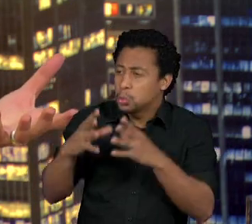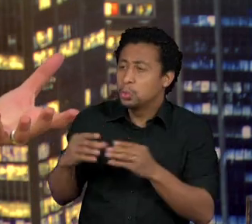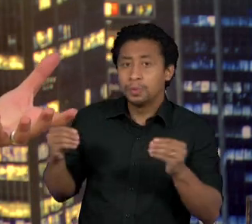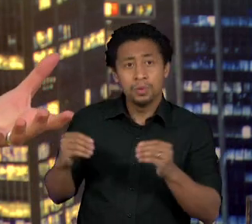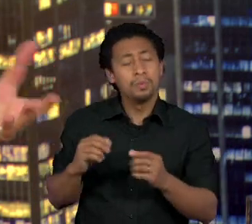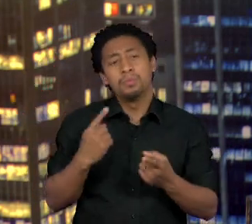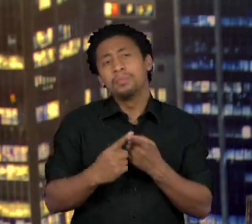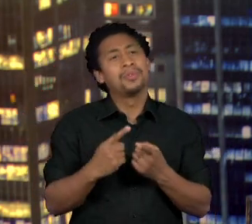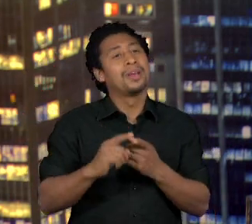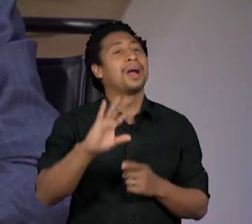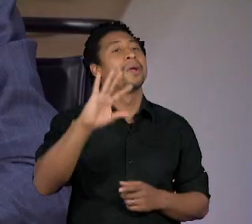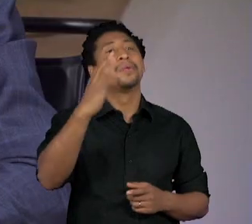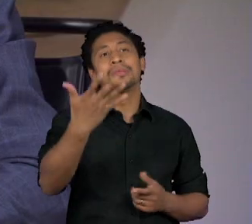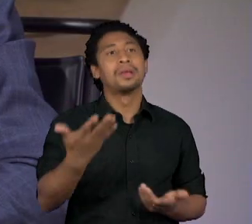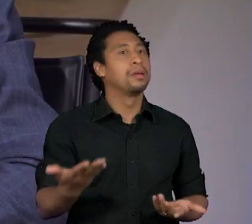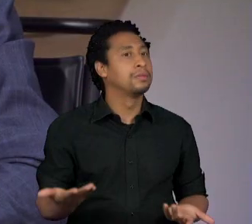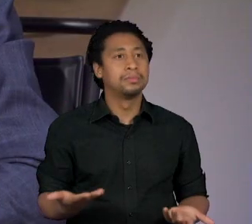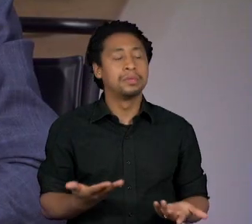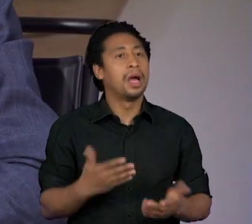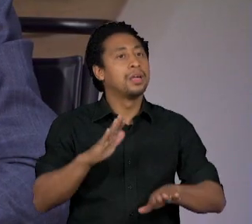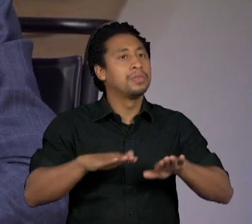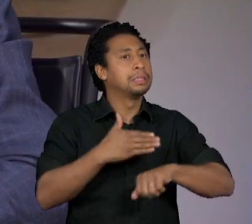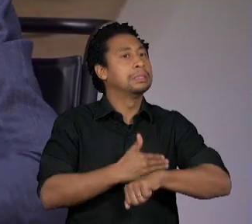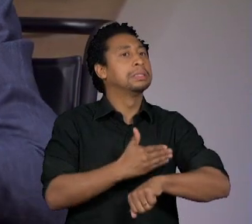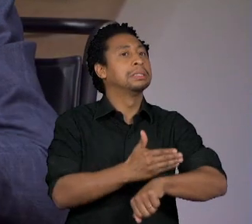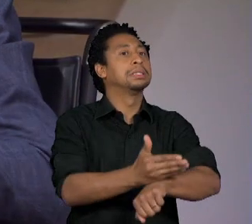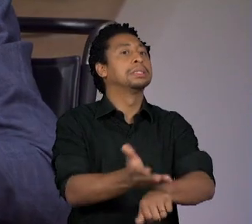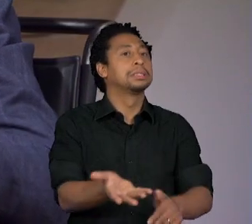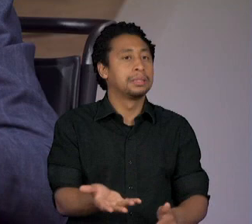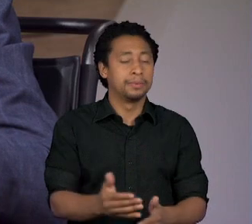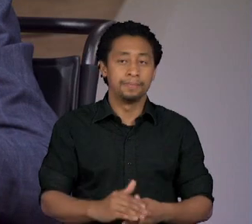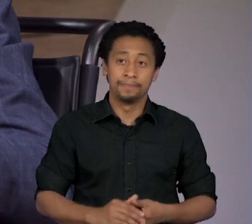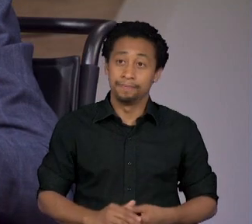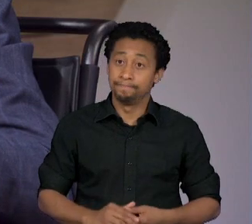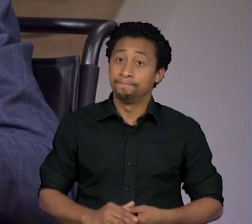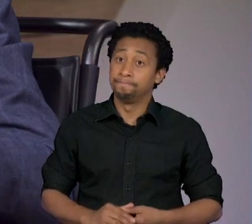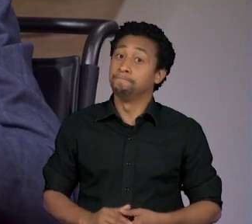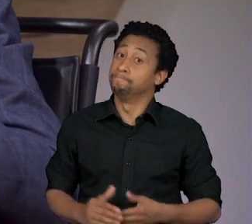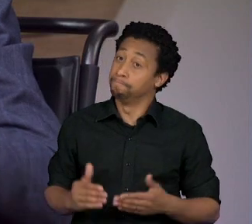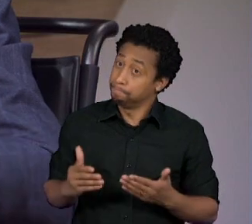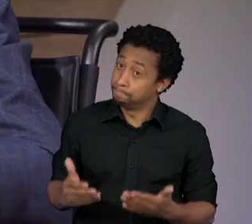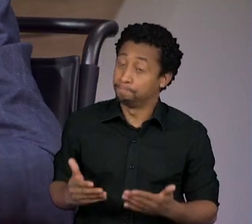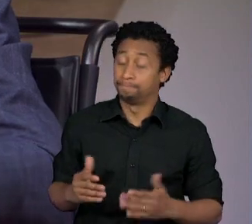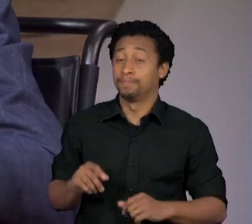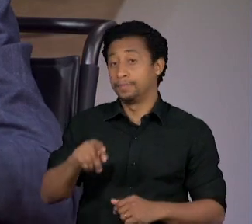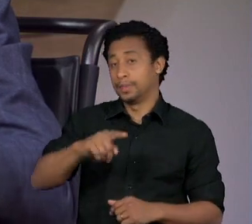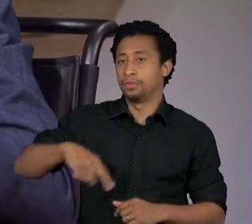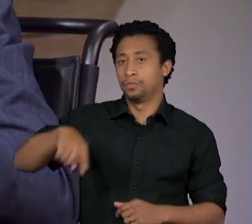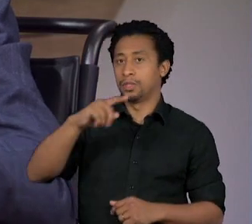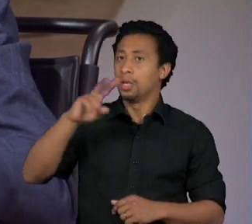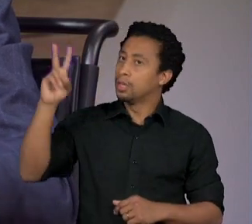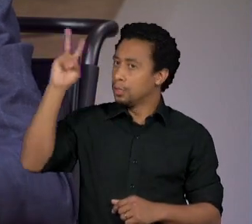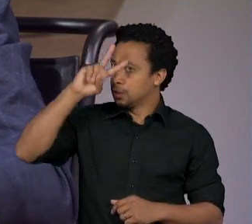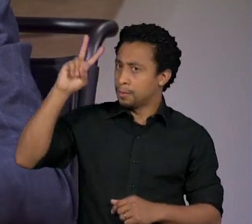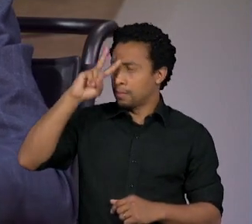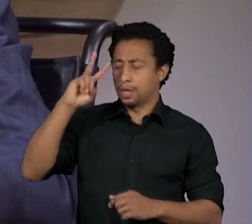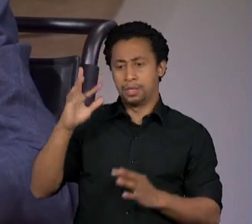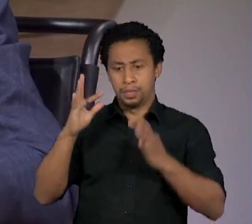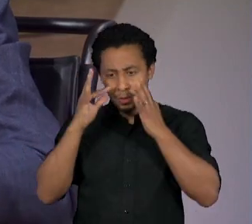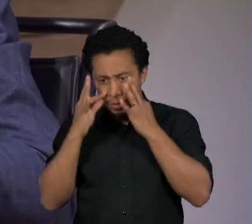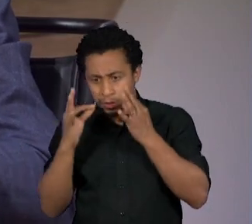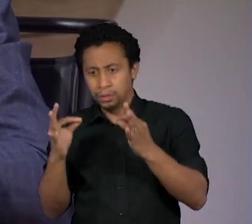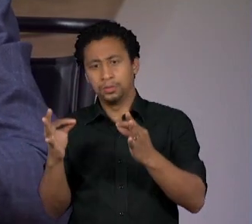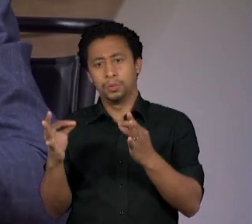muitas vezes, não é? Então, o primeiro passo para você conseguir memorizar algo é você estar atento,